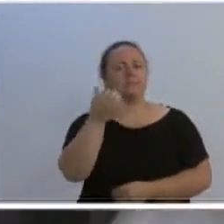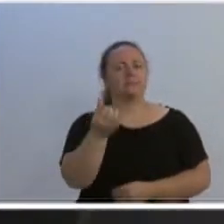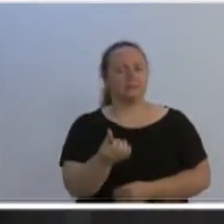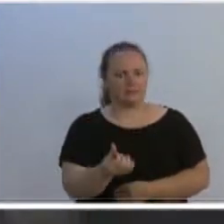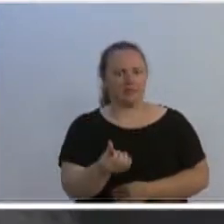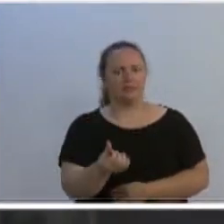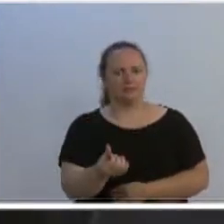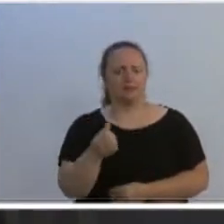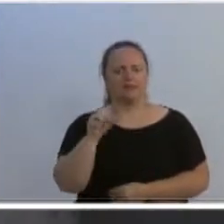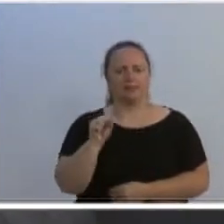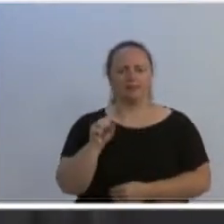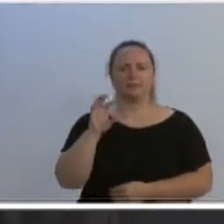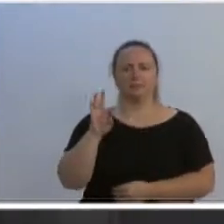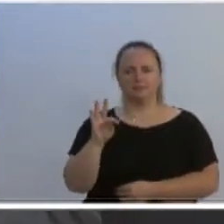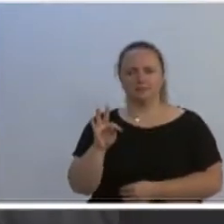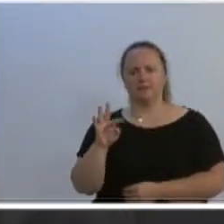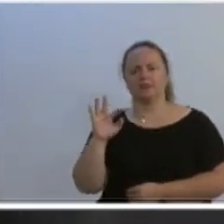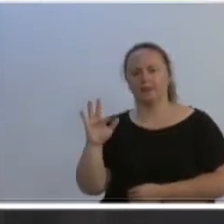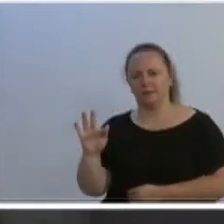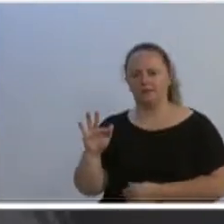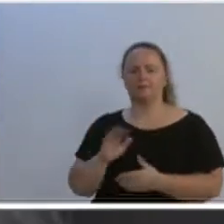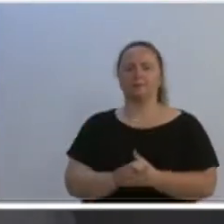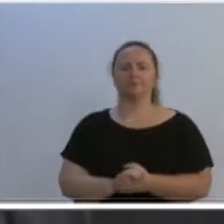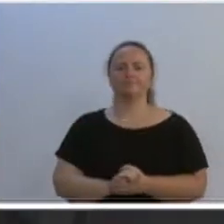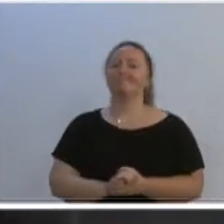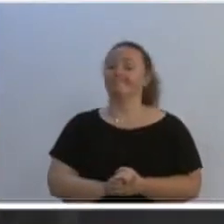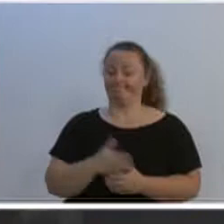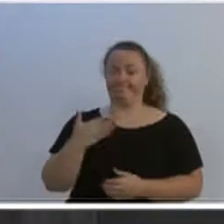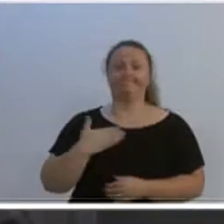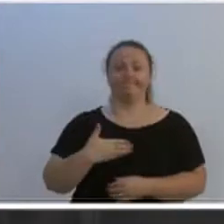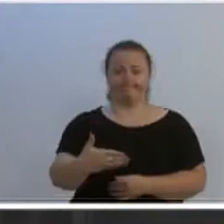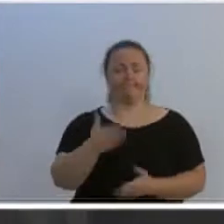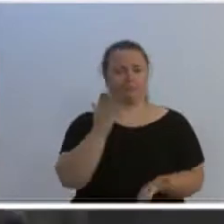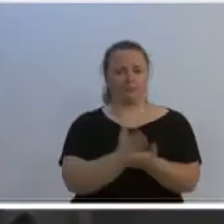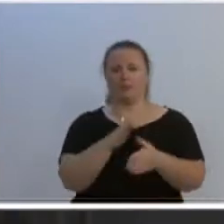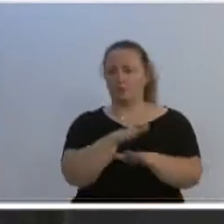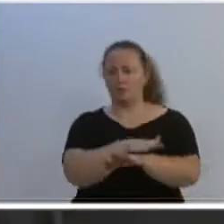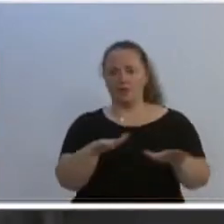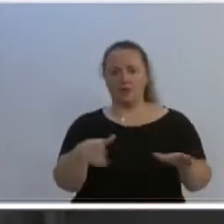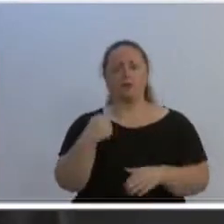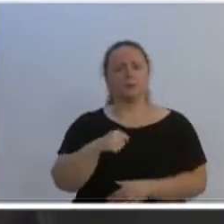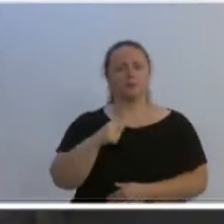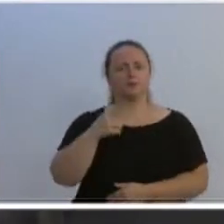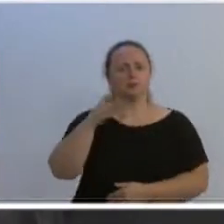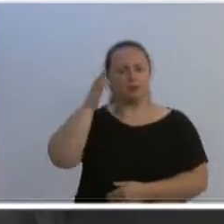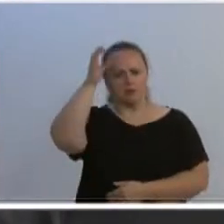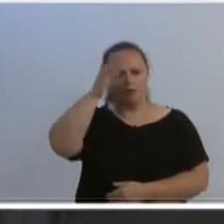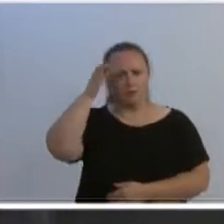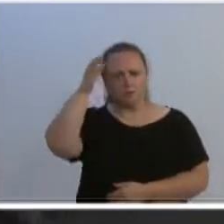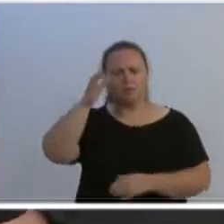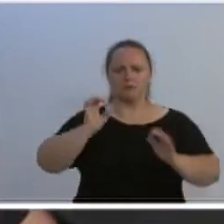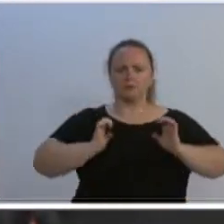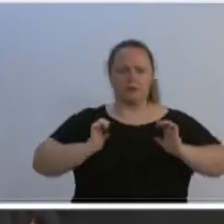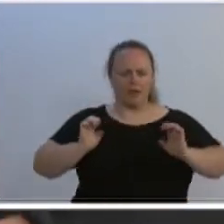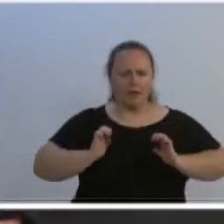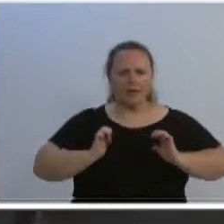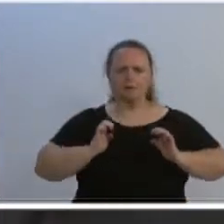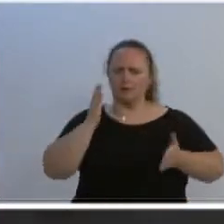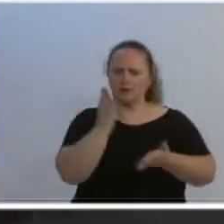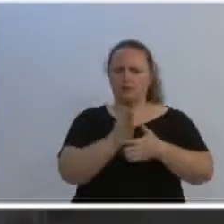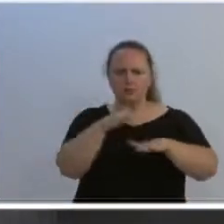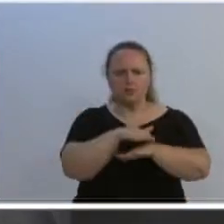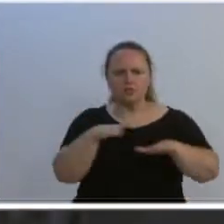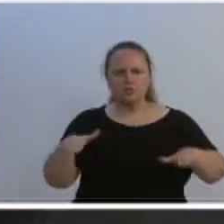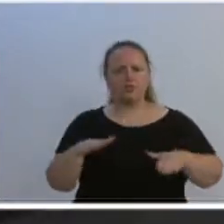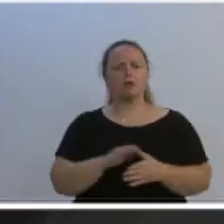Federal. Está na hora, sim, de cobrarmos coerência daqueles que querem ética na administração para